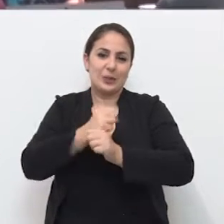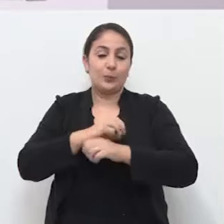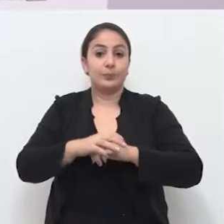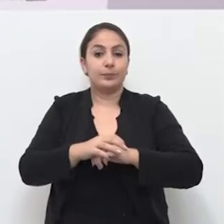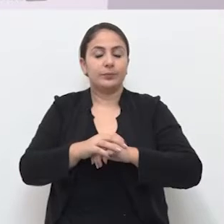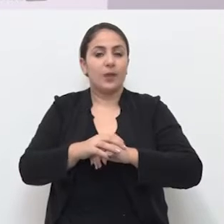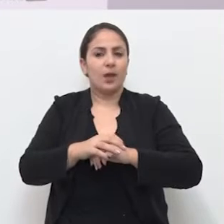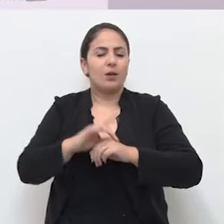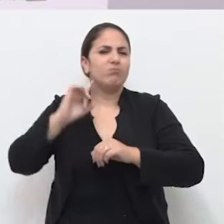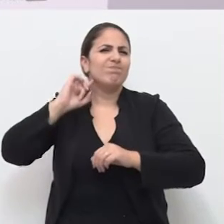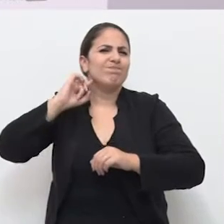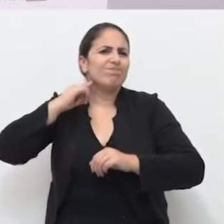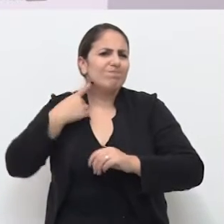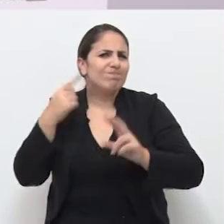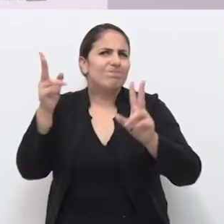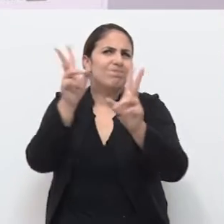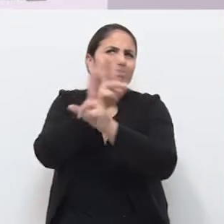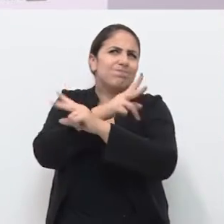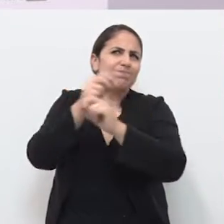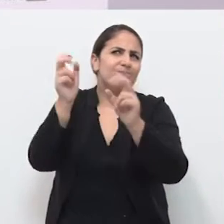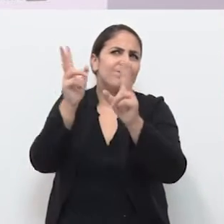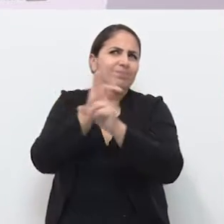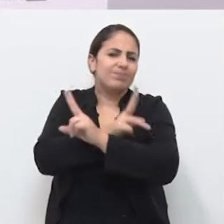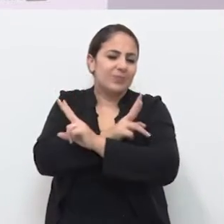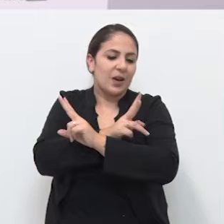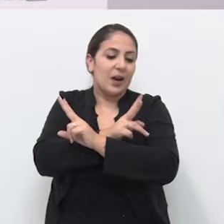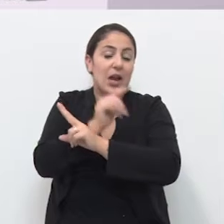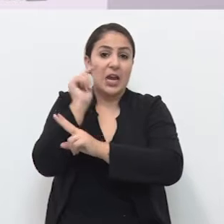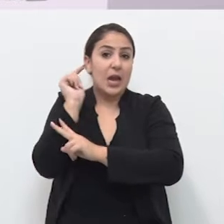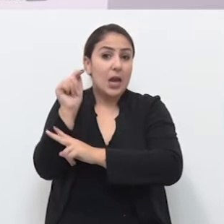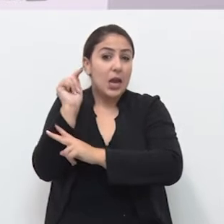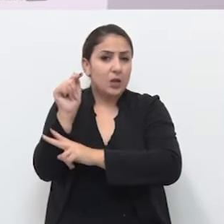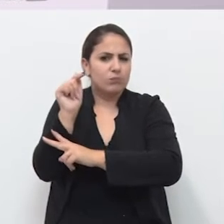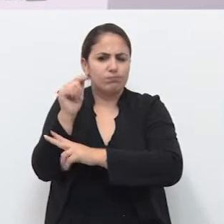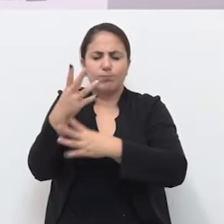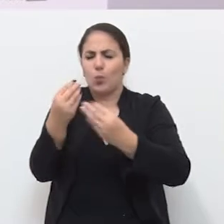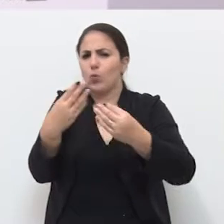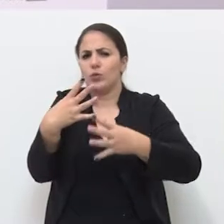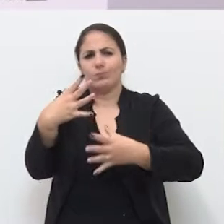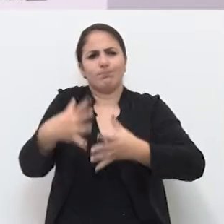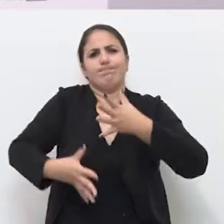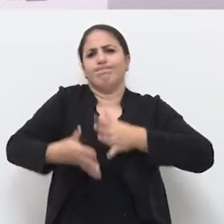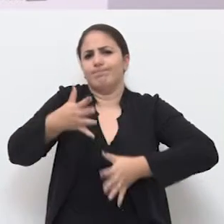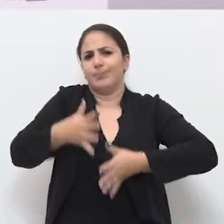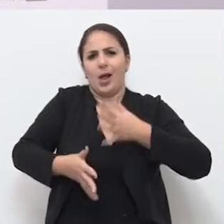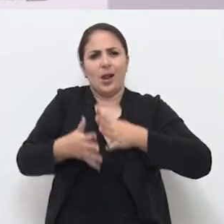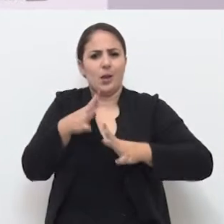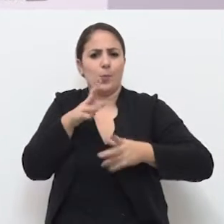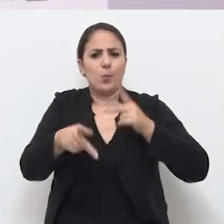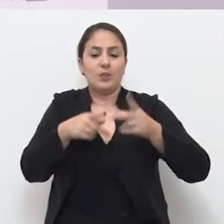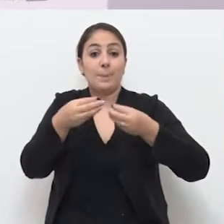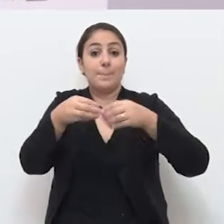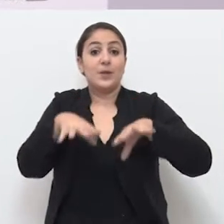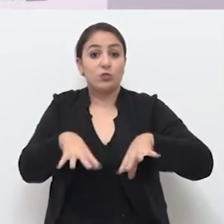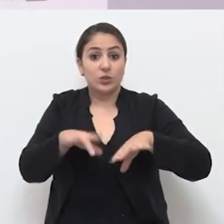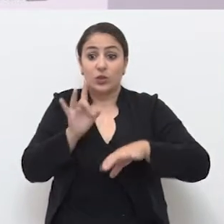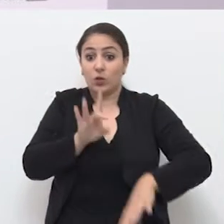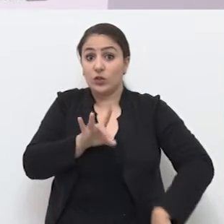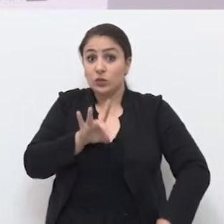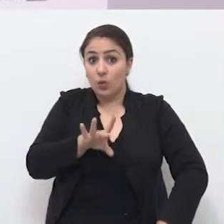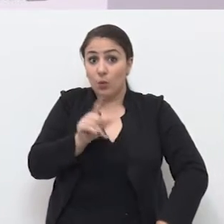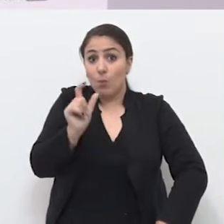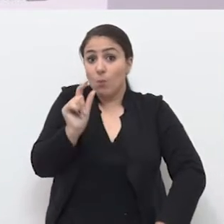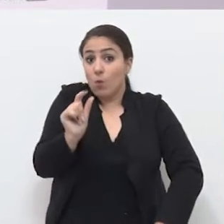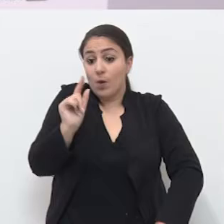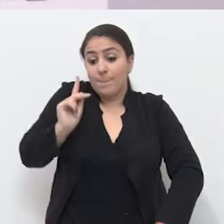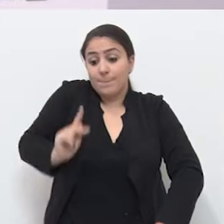ano. Poluição do ar. Essa é uma poluição que causa muitos danos à população. Não são